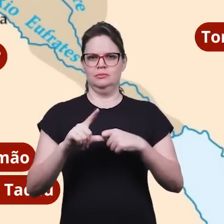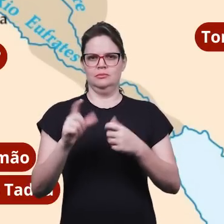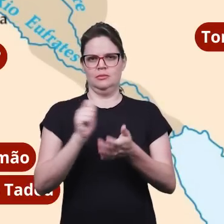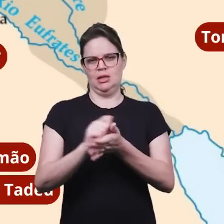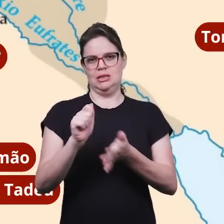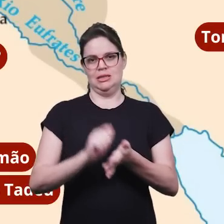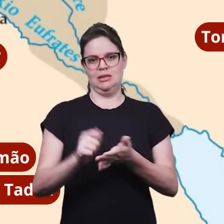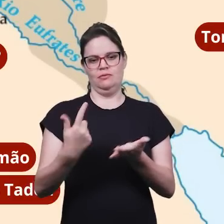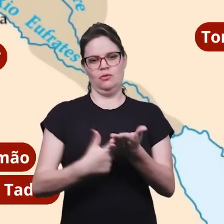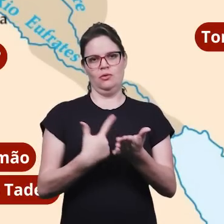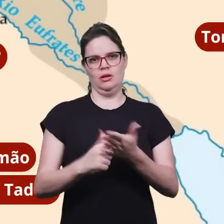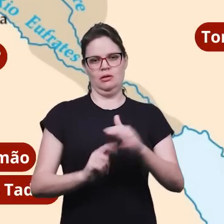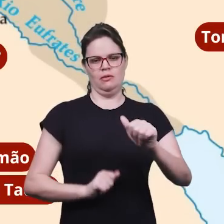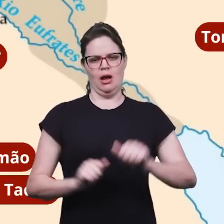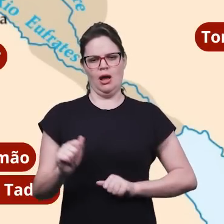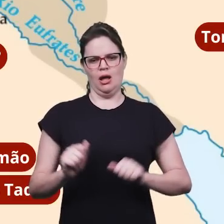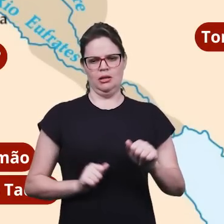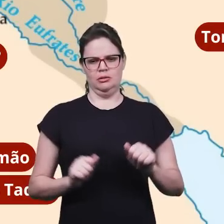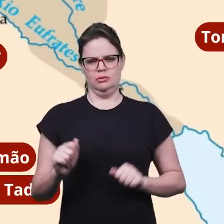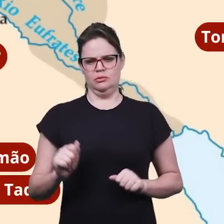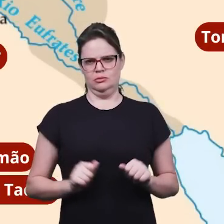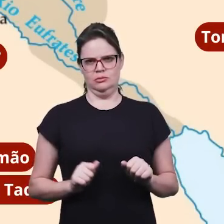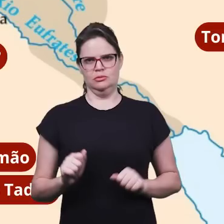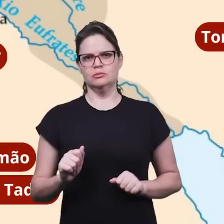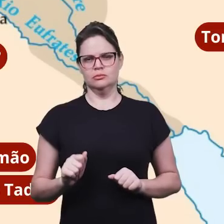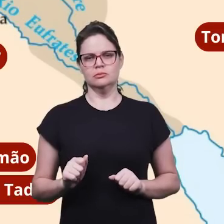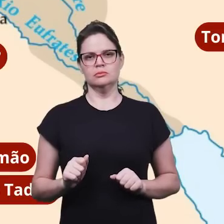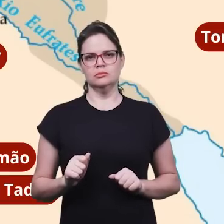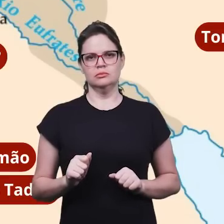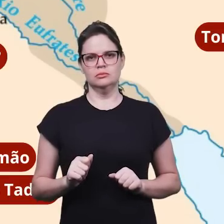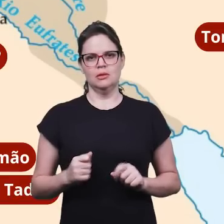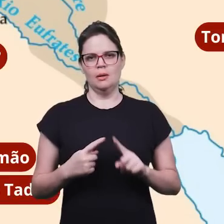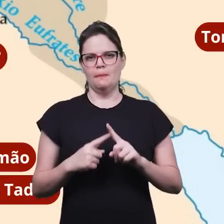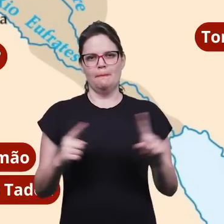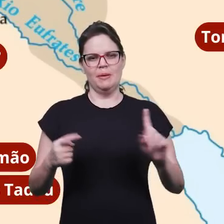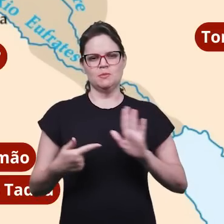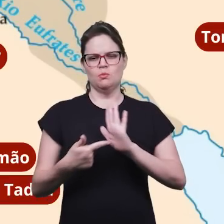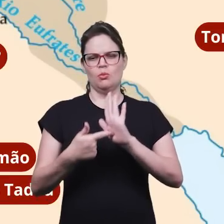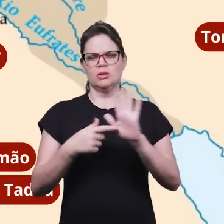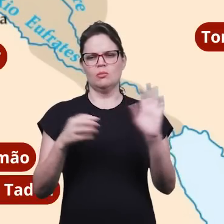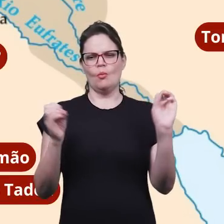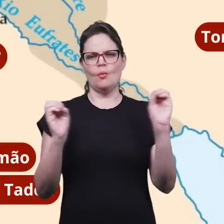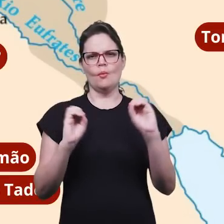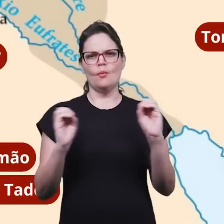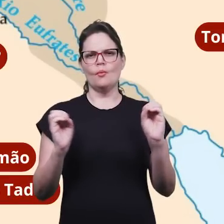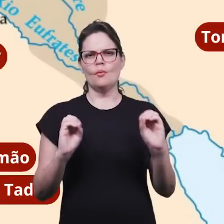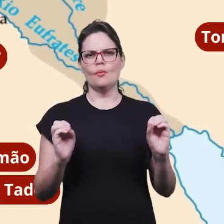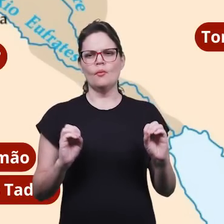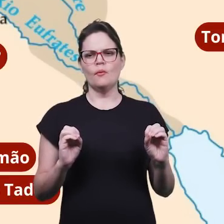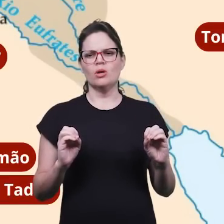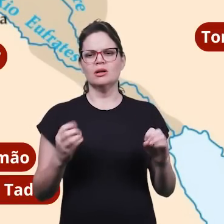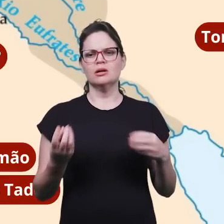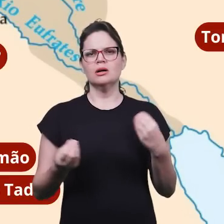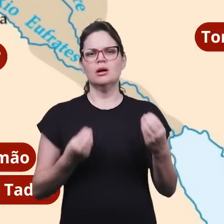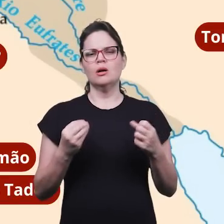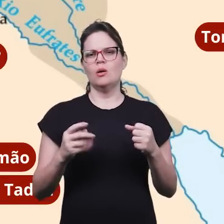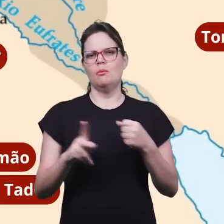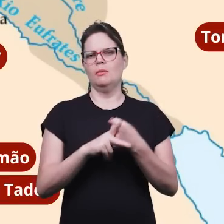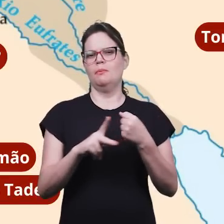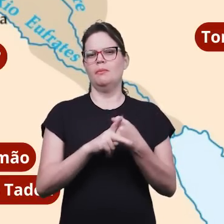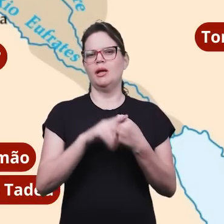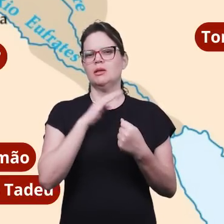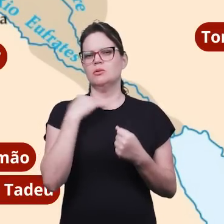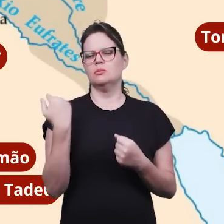escreveu o livro dos Atos dos Apóstolos e ele não refere uma vírgula, ele não cita uma vírgula de Pedro em